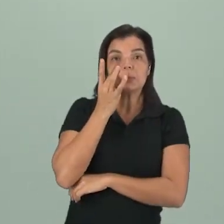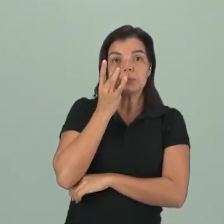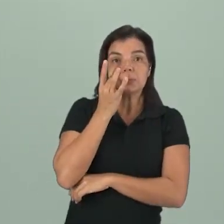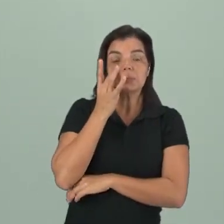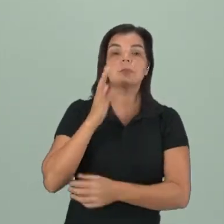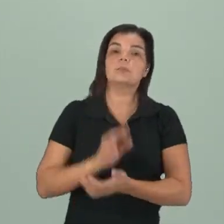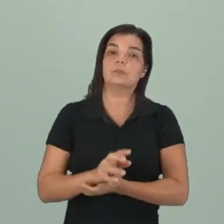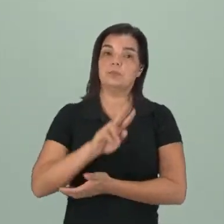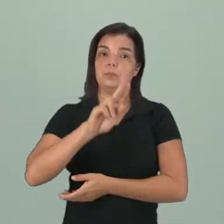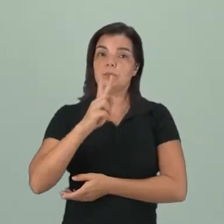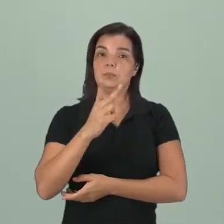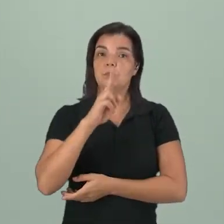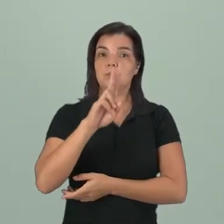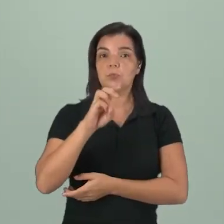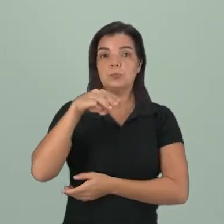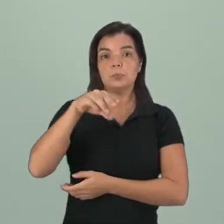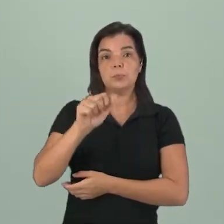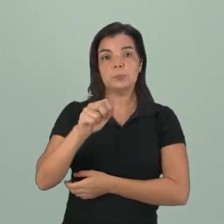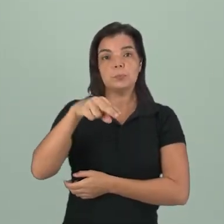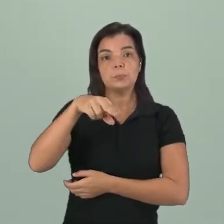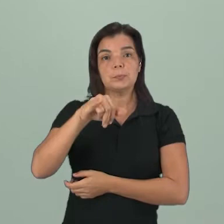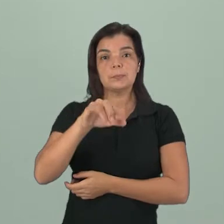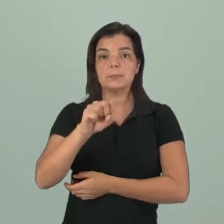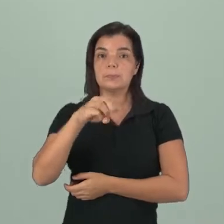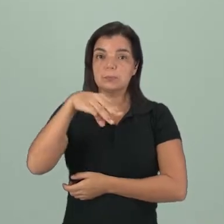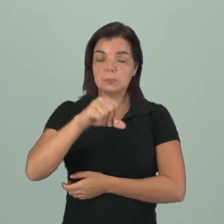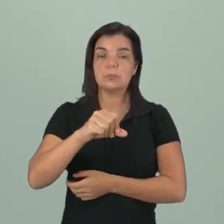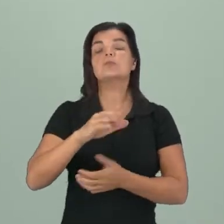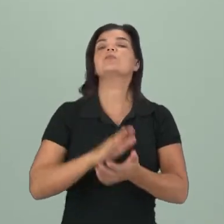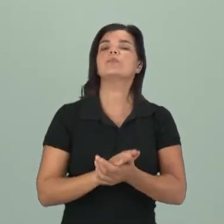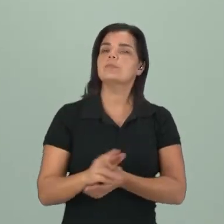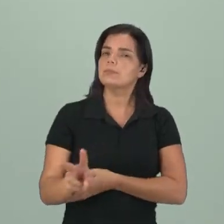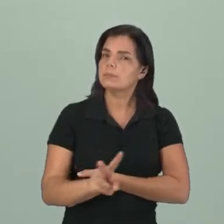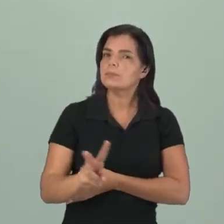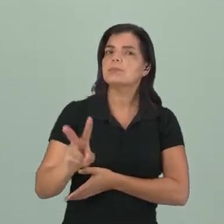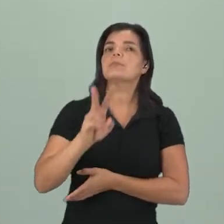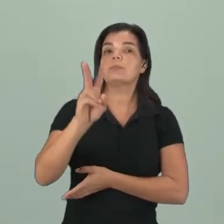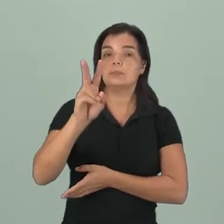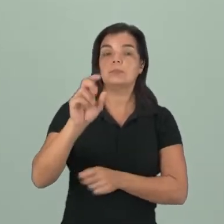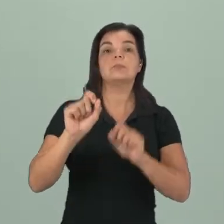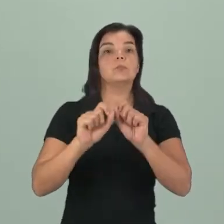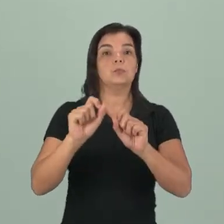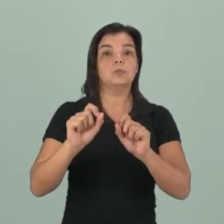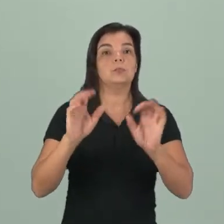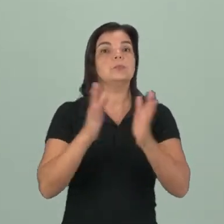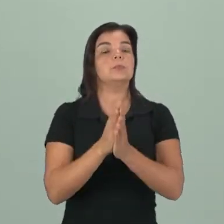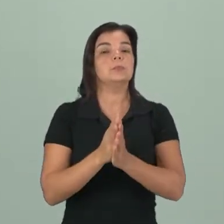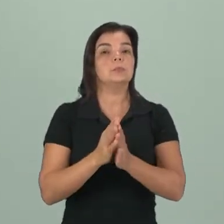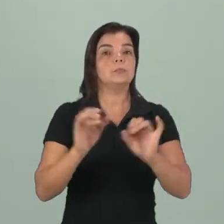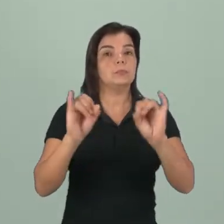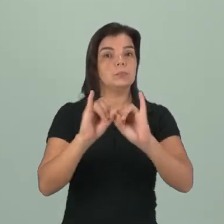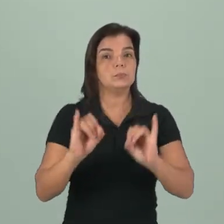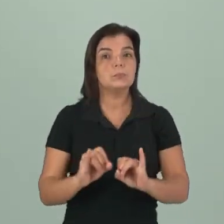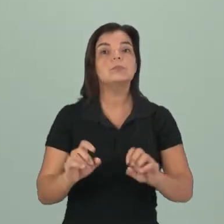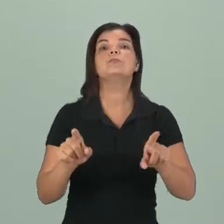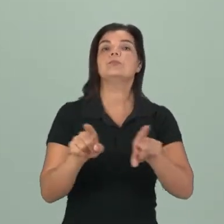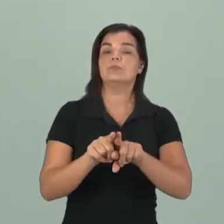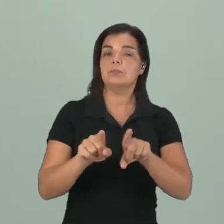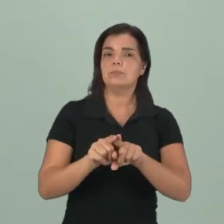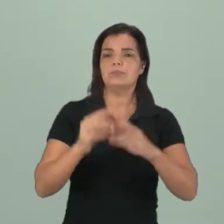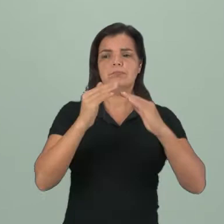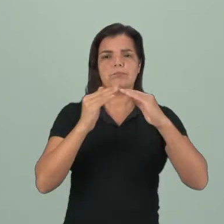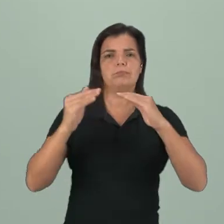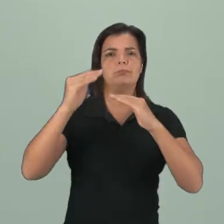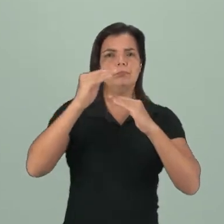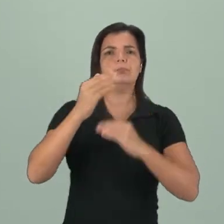homem. Isso porque antes desse movimento era muito se valorizado as divindades, aquilo que era